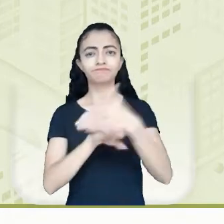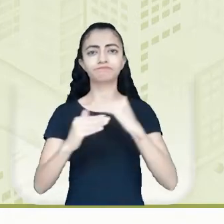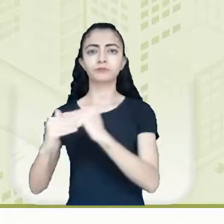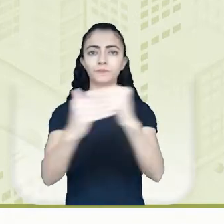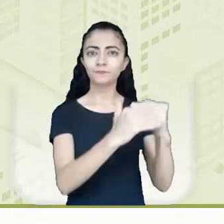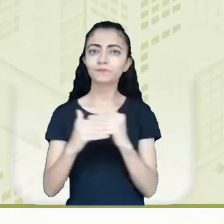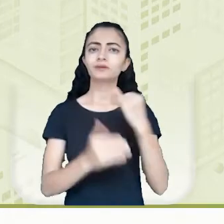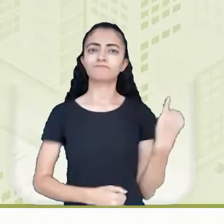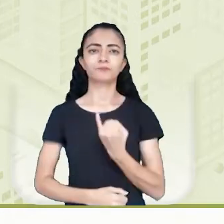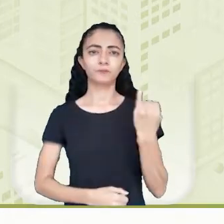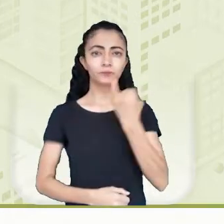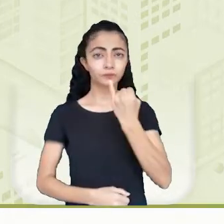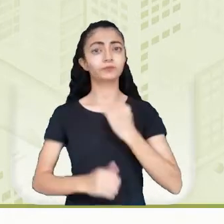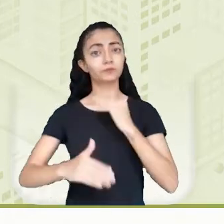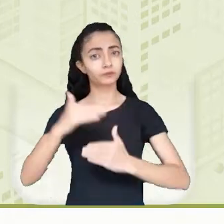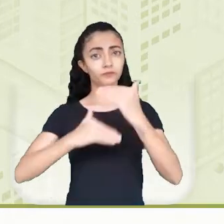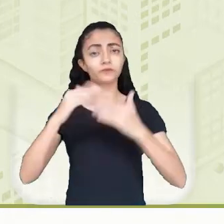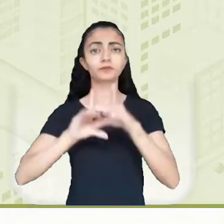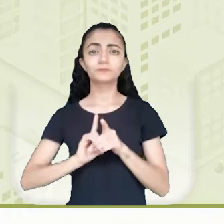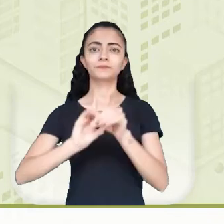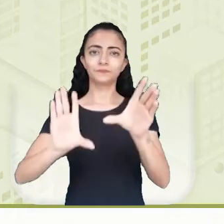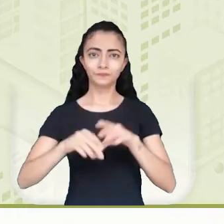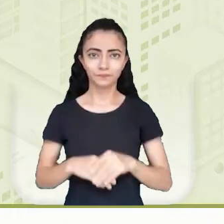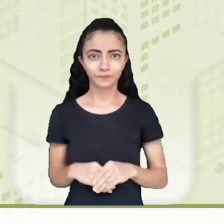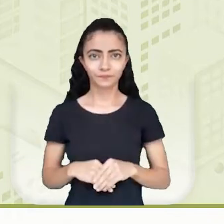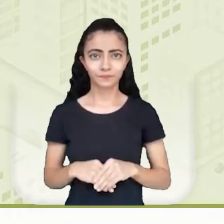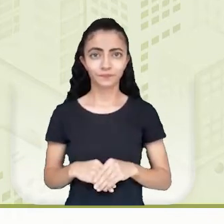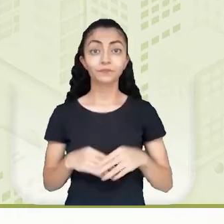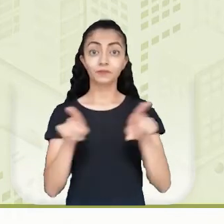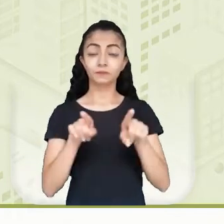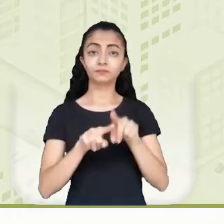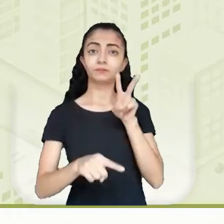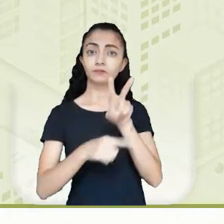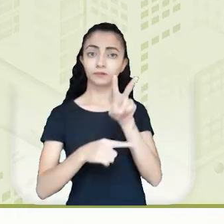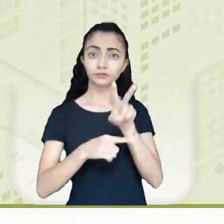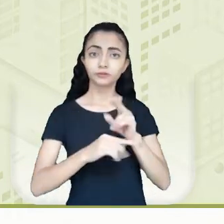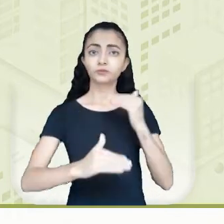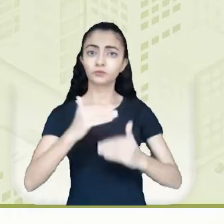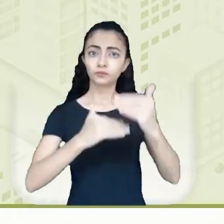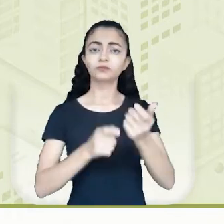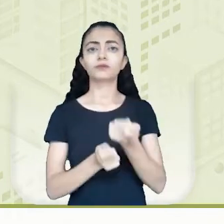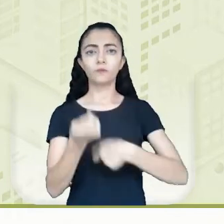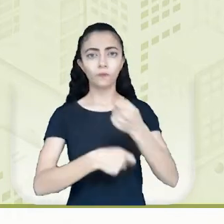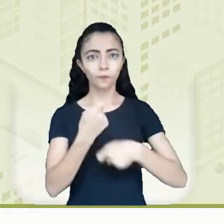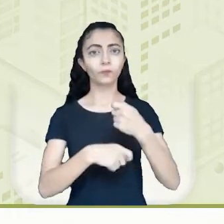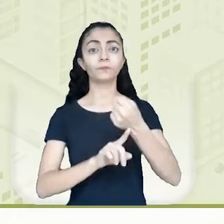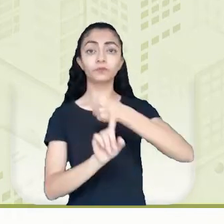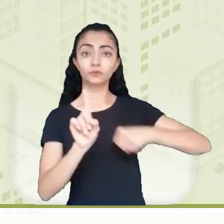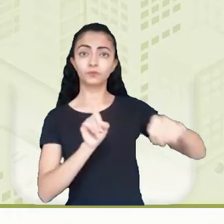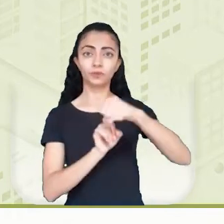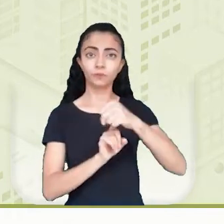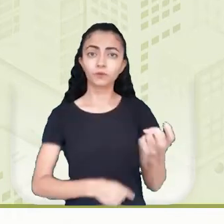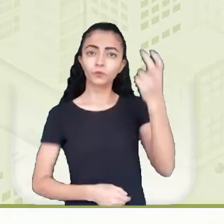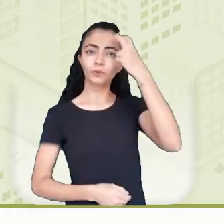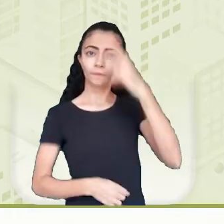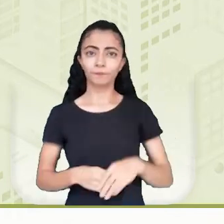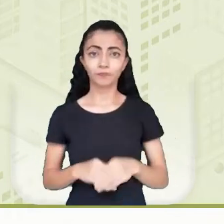a participação igual são muito importantes para o funcionamento da democracia, assim como a garantia de condições econômicas,